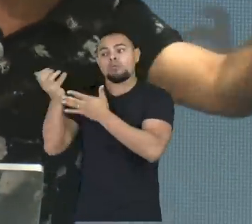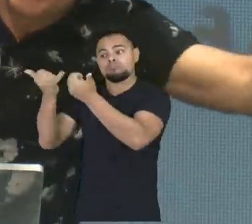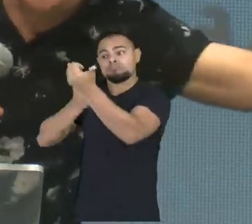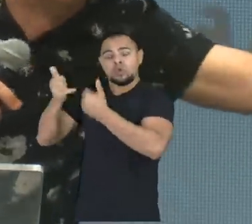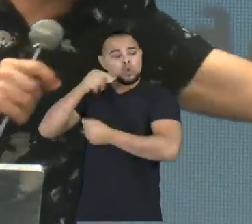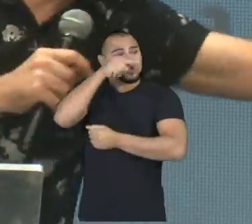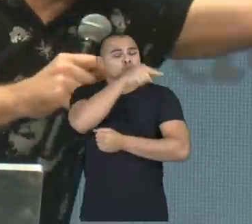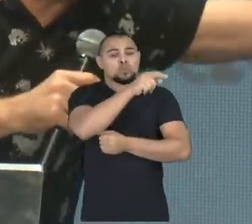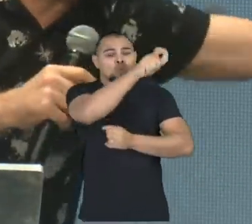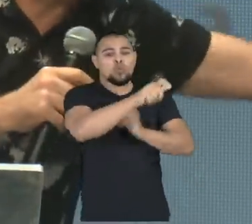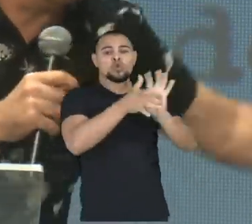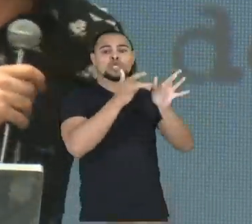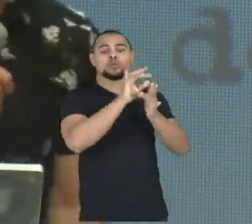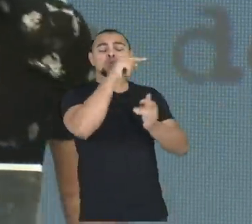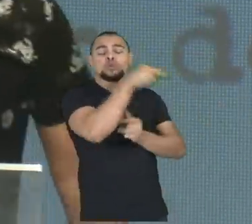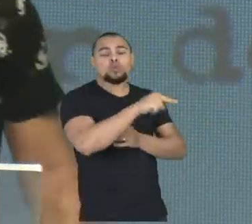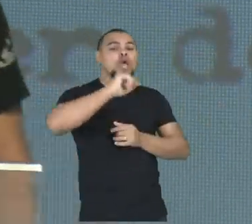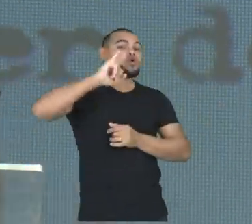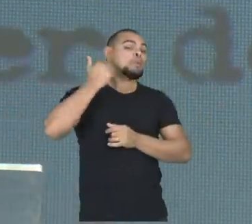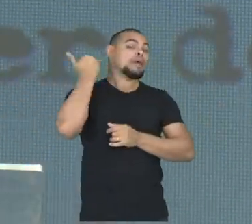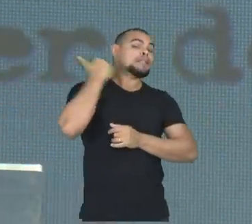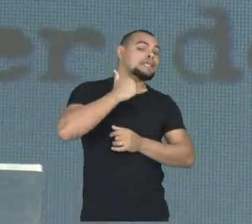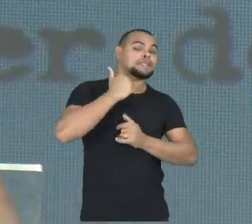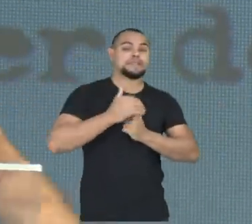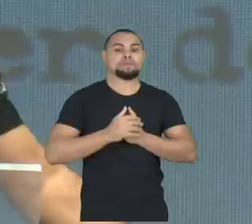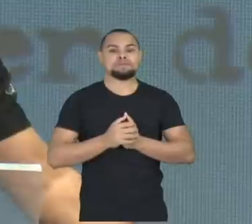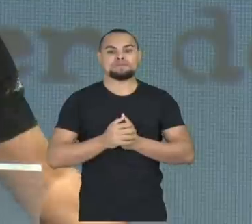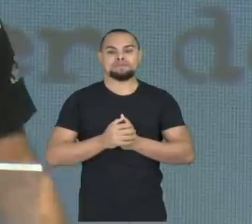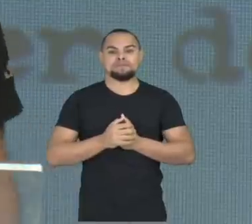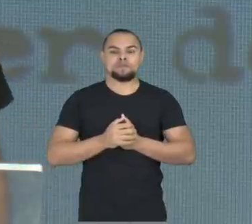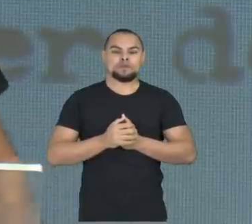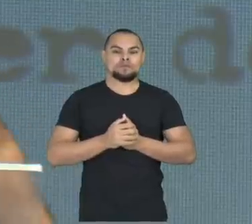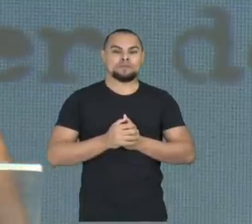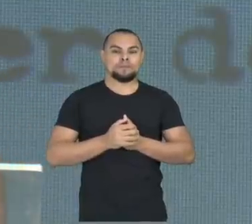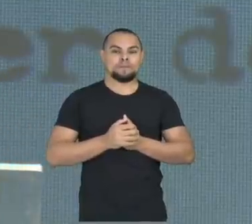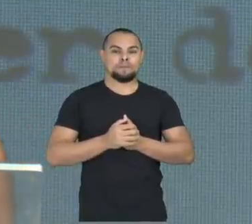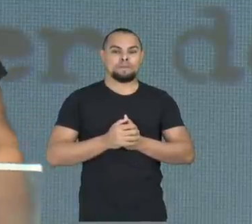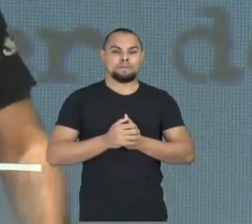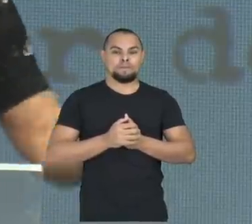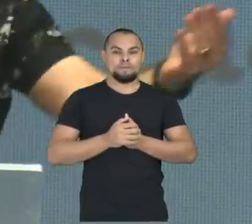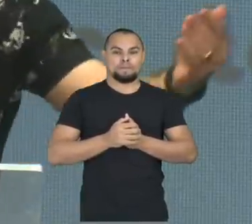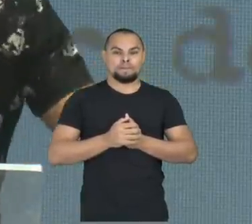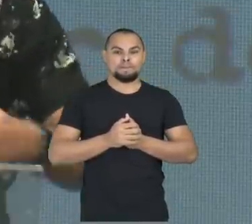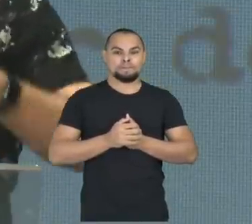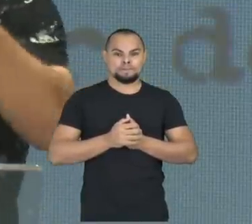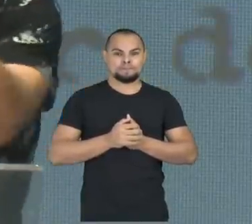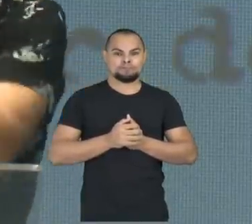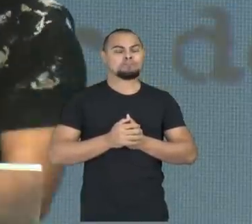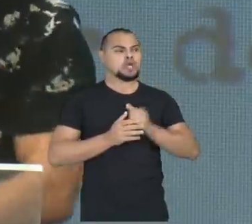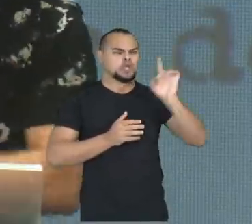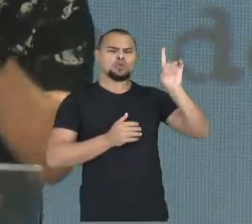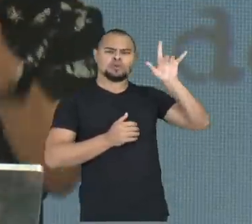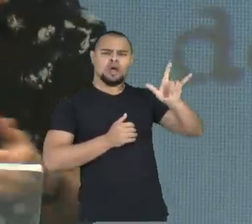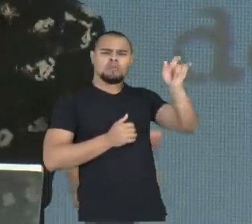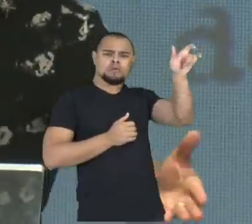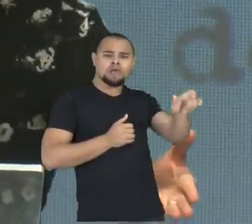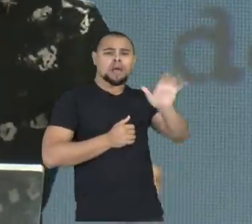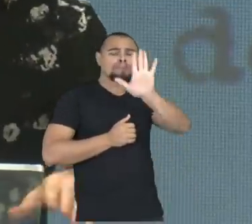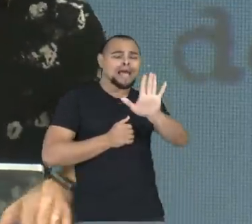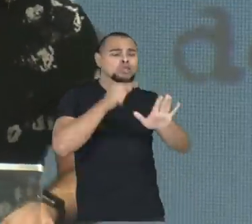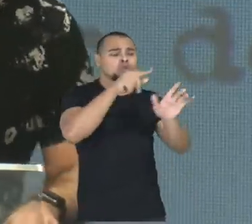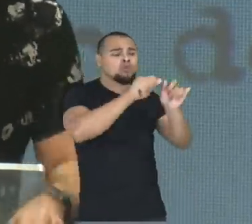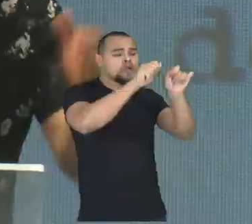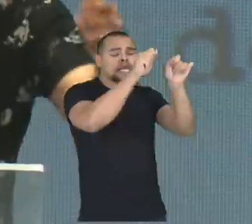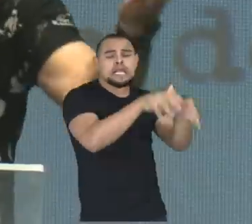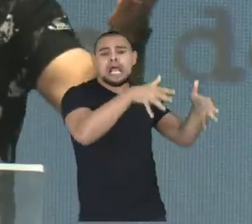sendo a mesma pessoa, fazendo outras coisas. Uma criatura. Amada por Deus, criada por Deus, mas uma